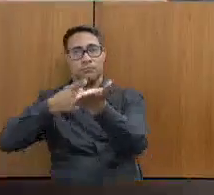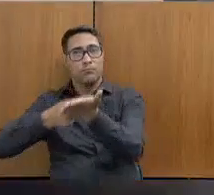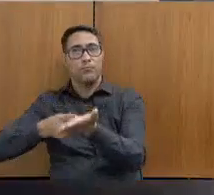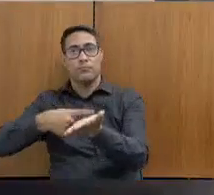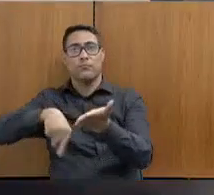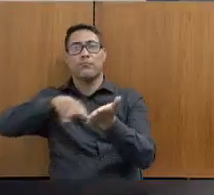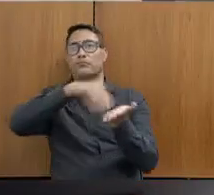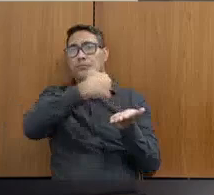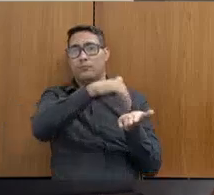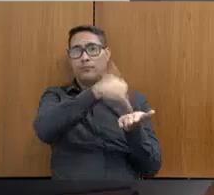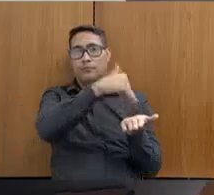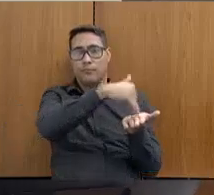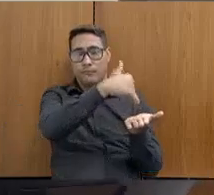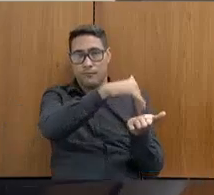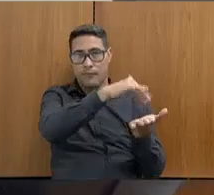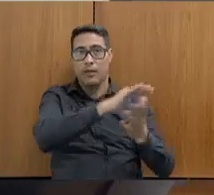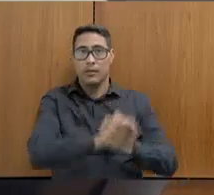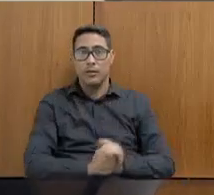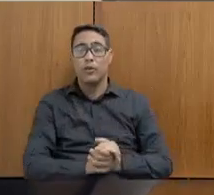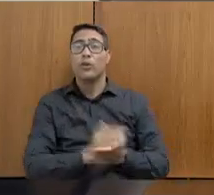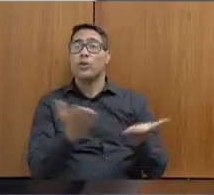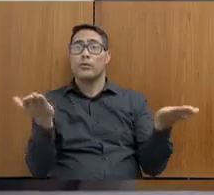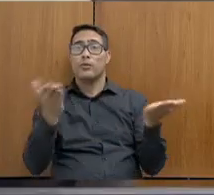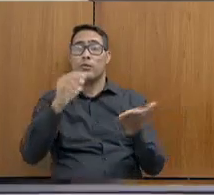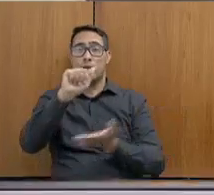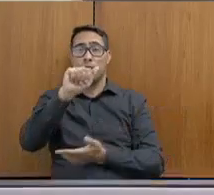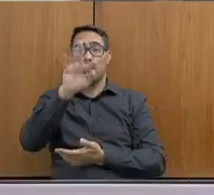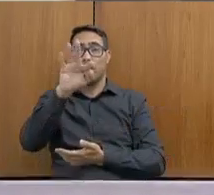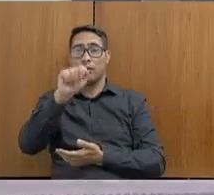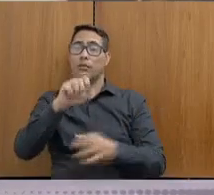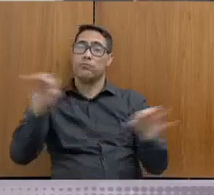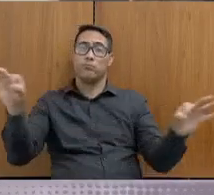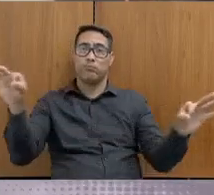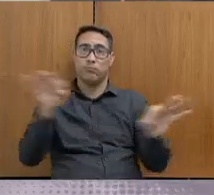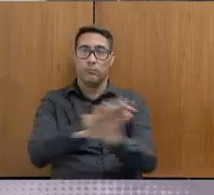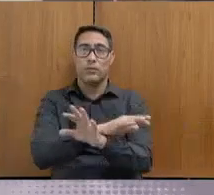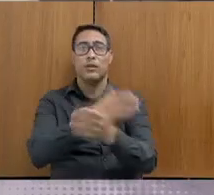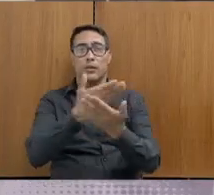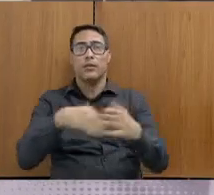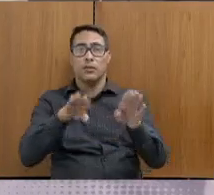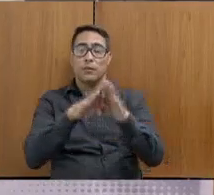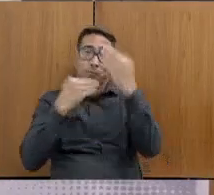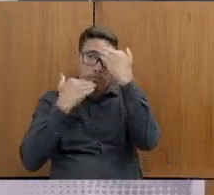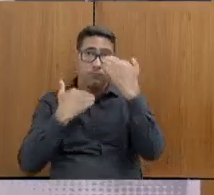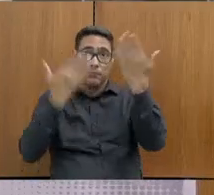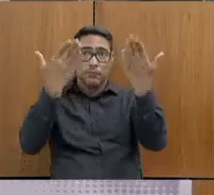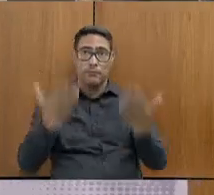nosso secretário, determina a lavratura de ata e o encerramento dos trabalhos. Muito obrigado a todos e a todas.